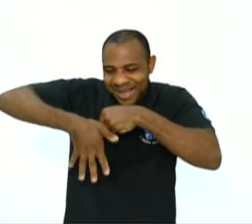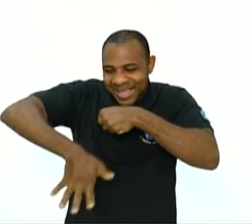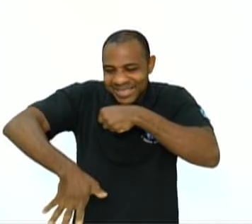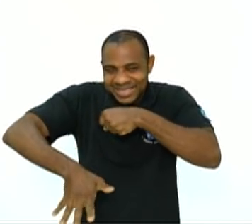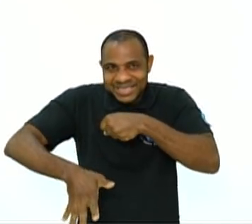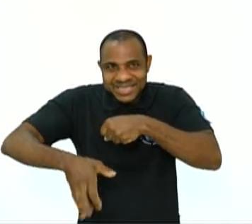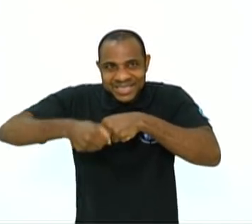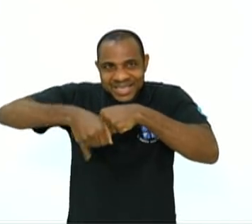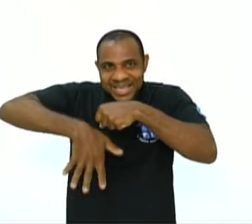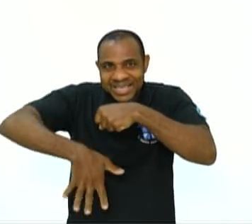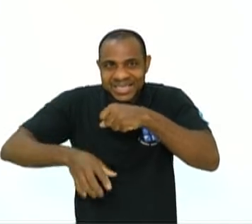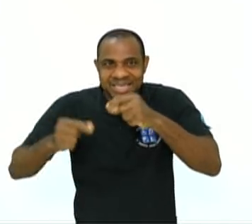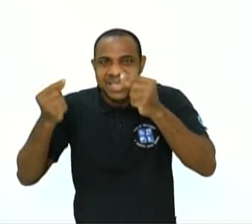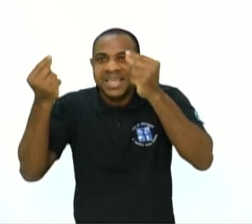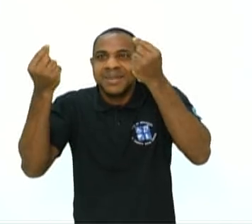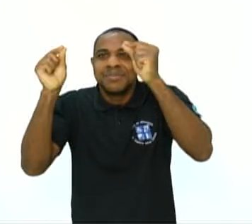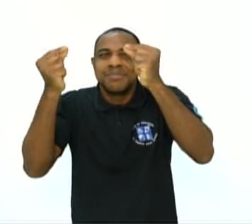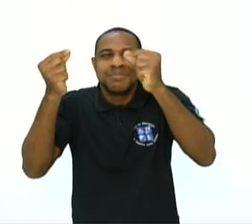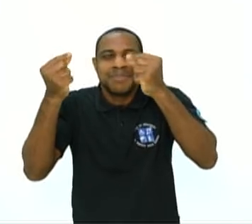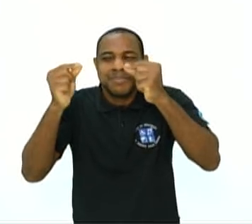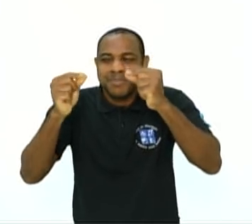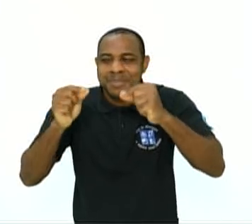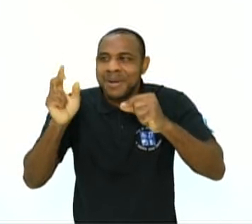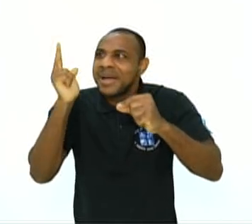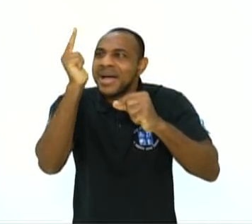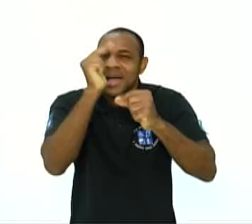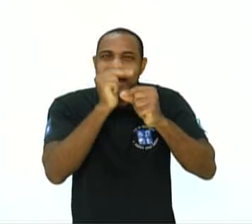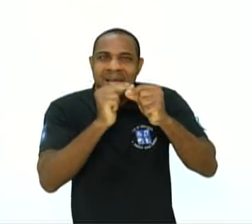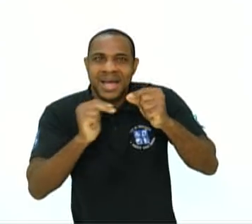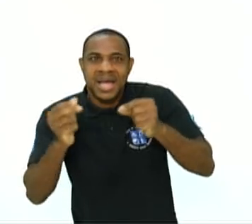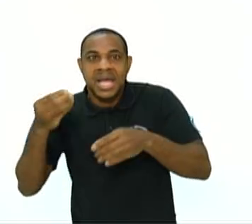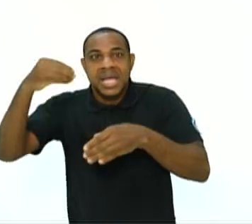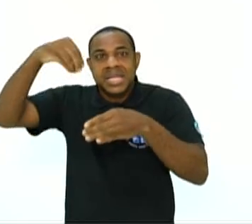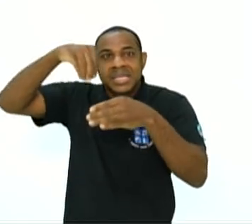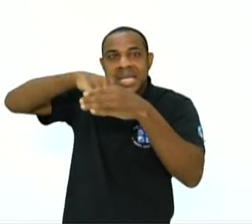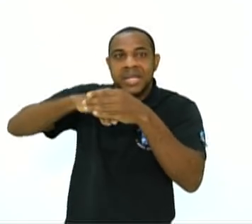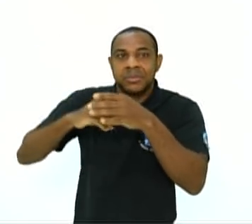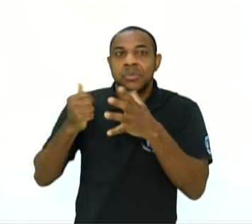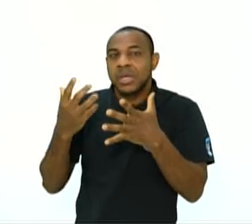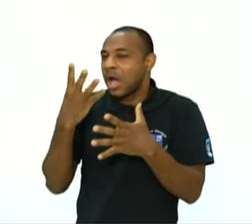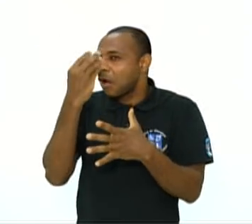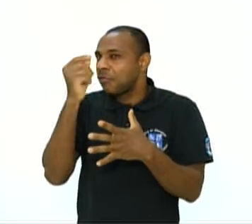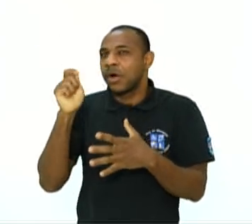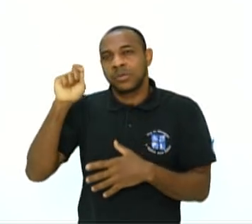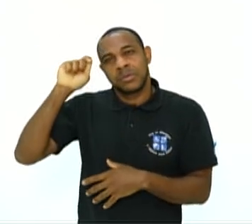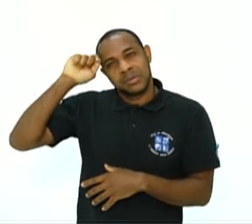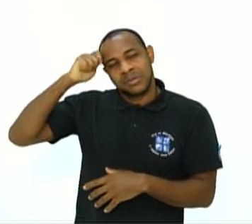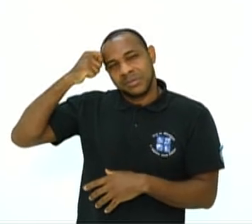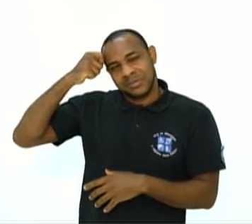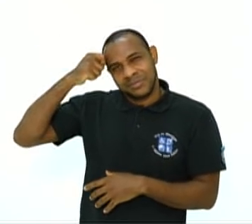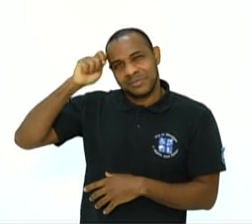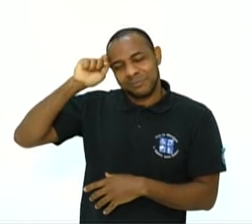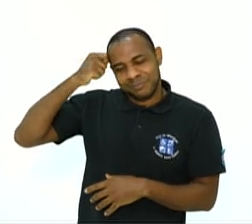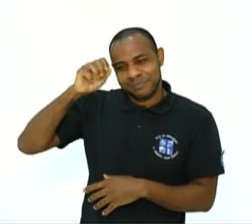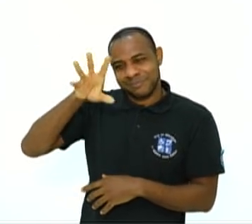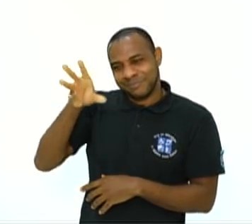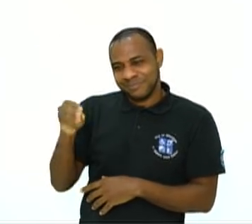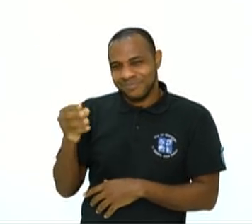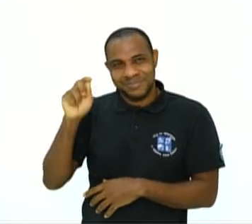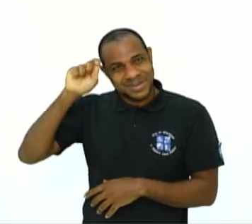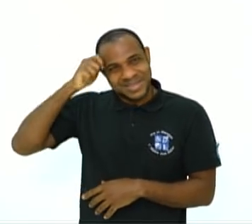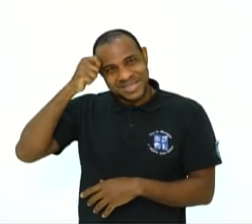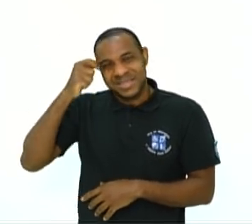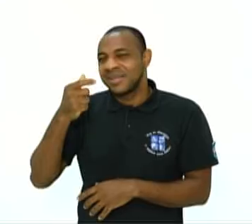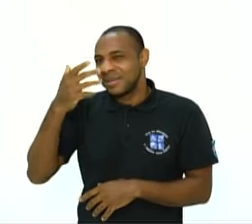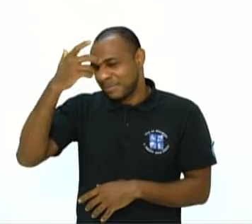e dentro, né, a figura do negro, né, da negra que está ali dentro, que vai brotar, germinar, né? Porque